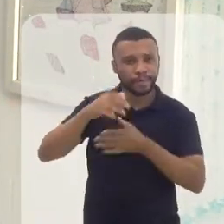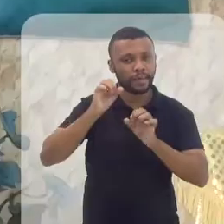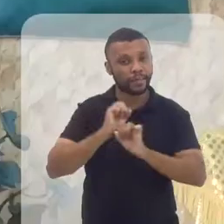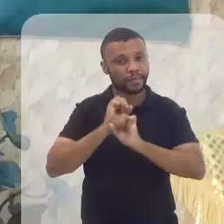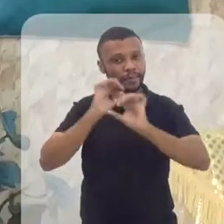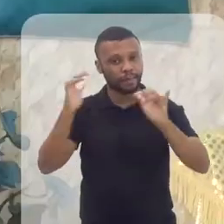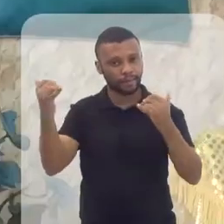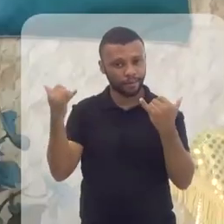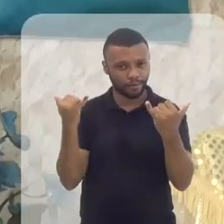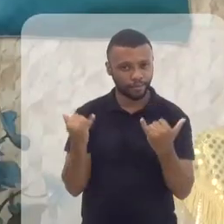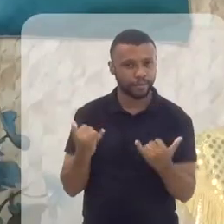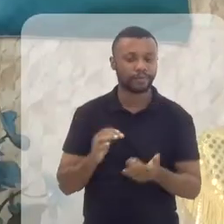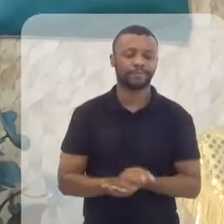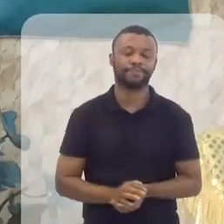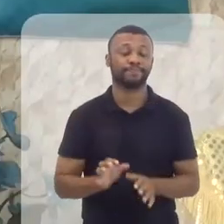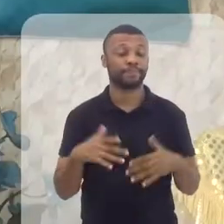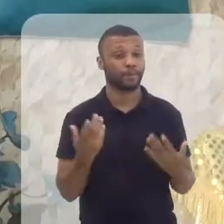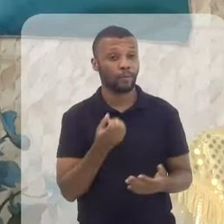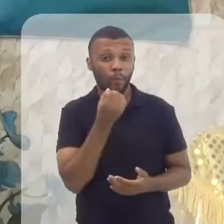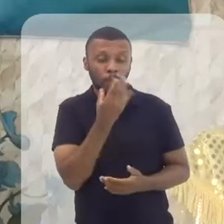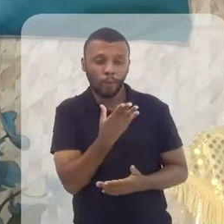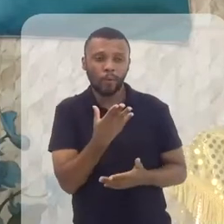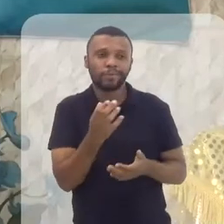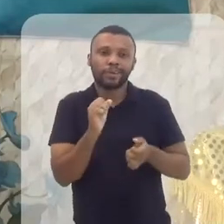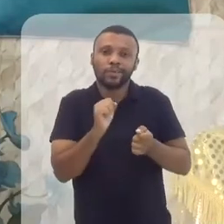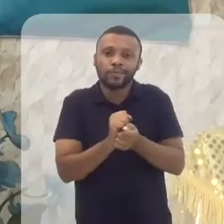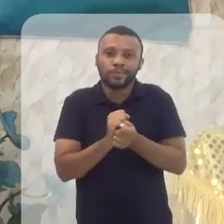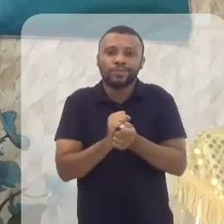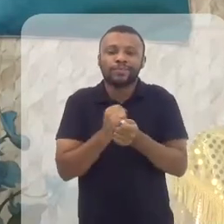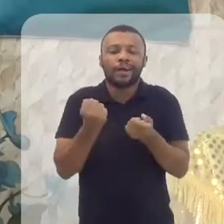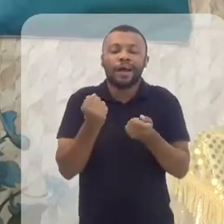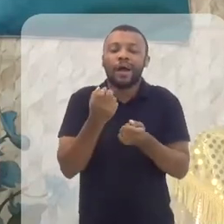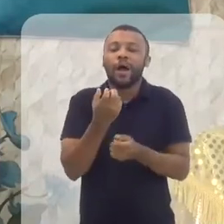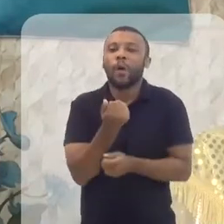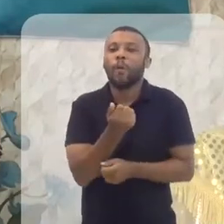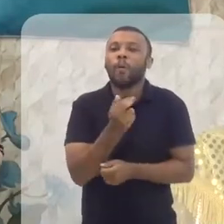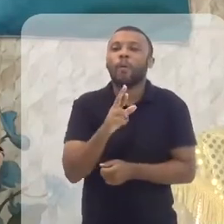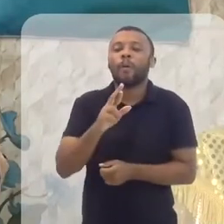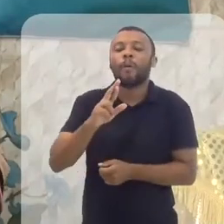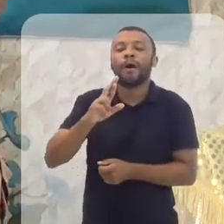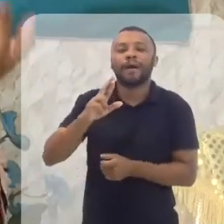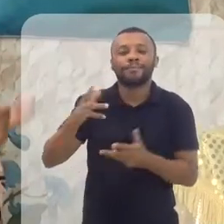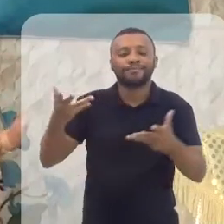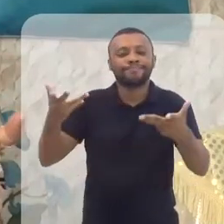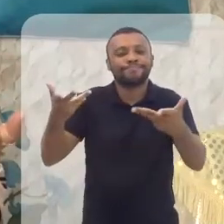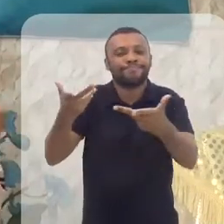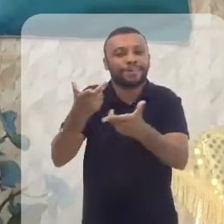conhecimentos. Olha, foi muito bom estar aqui. É um astral, assim,